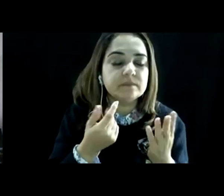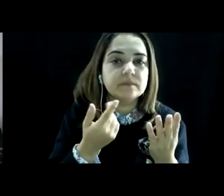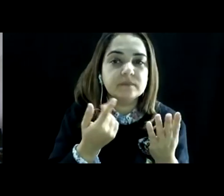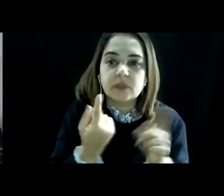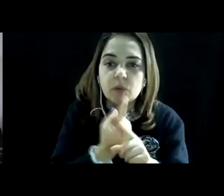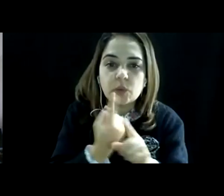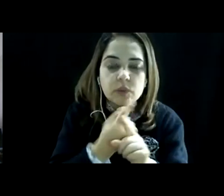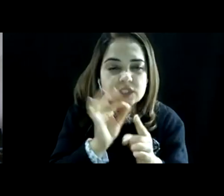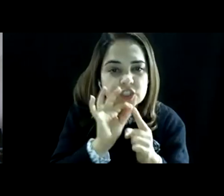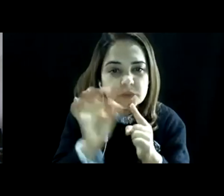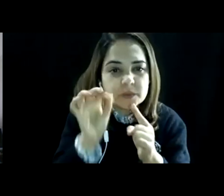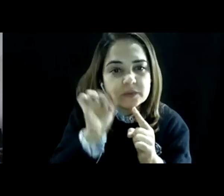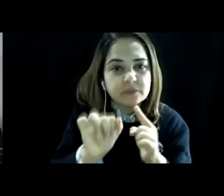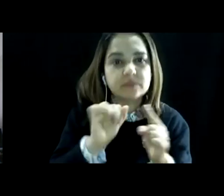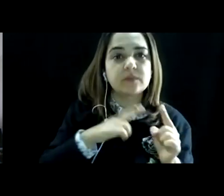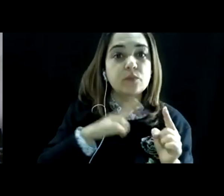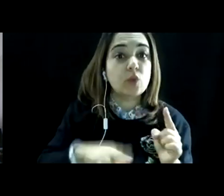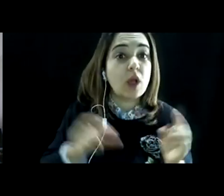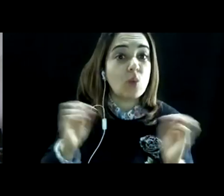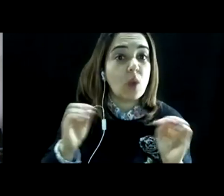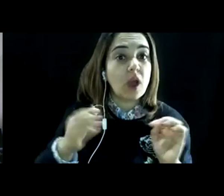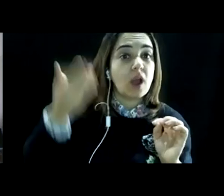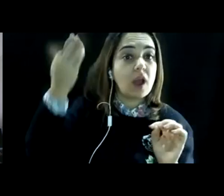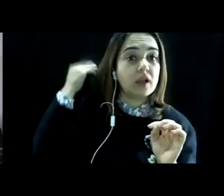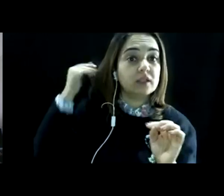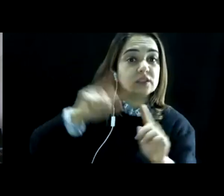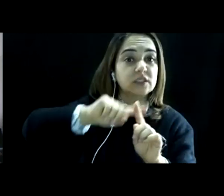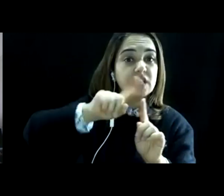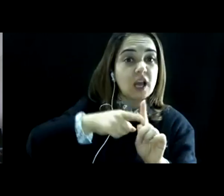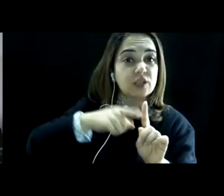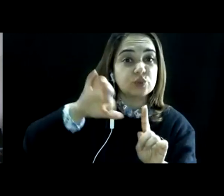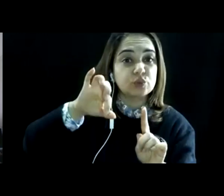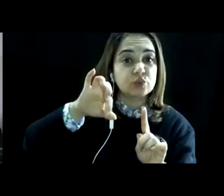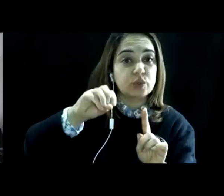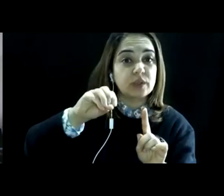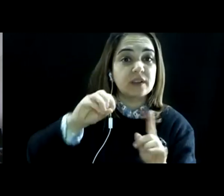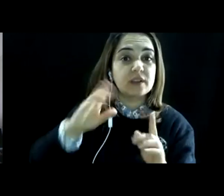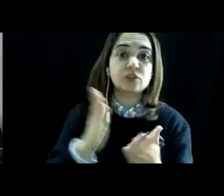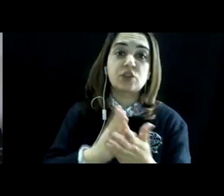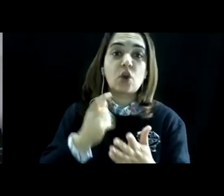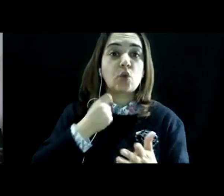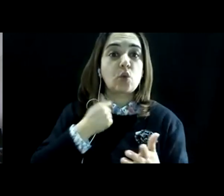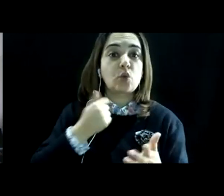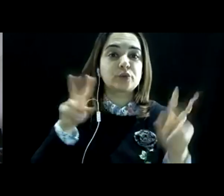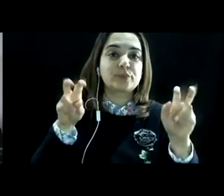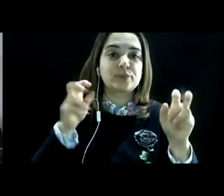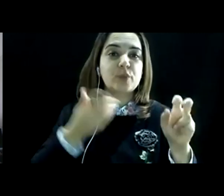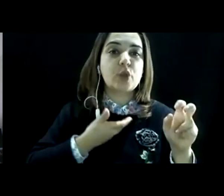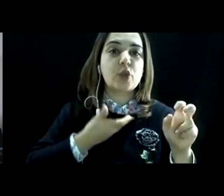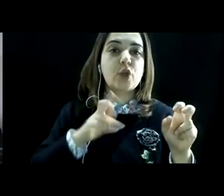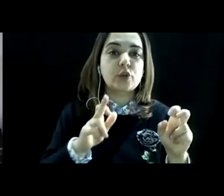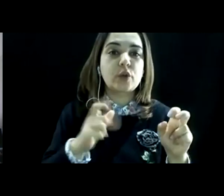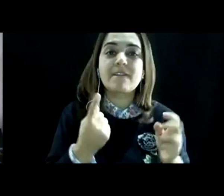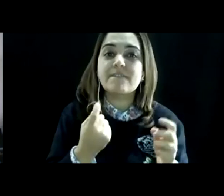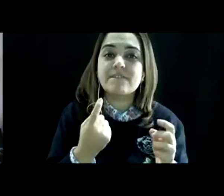Portugal. Nós, já nos anos 80 se falava disto, nós íamos ser um país de doutores e que faltariam pesteleiros,